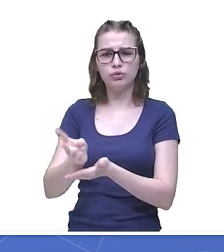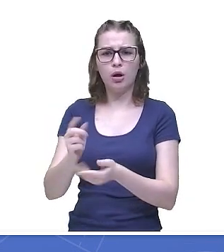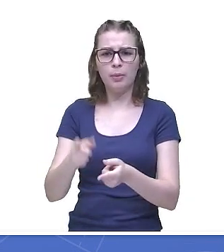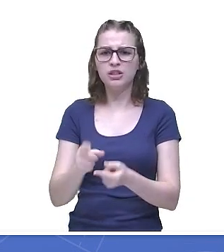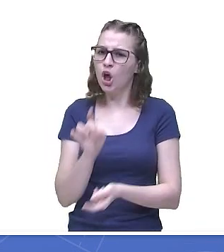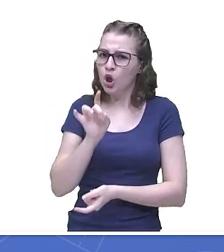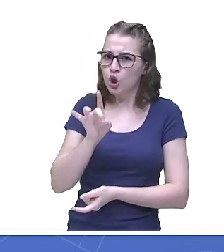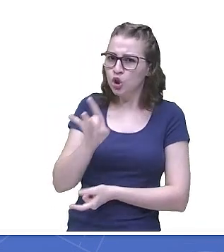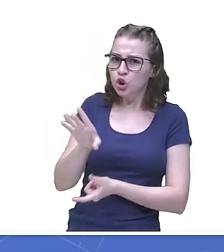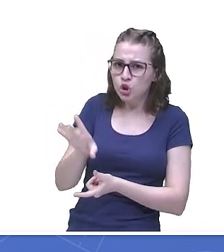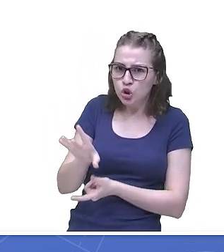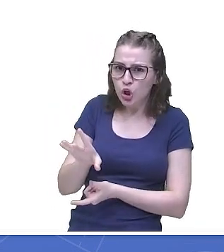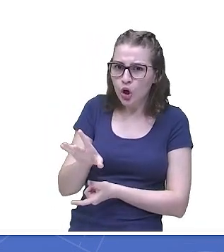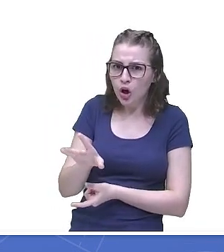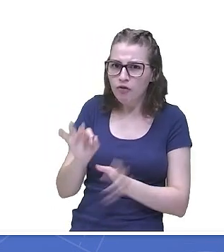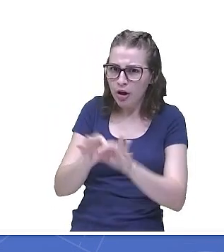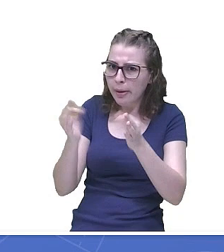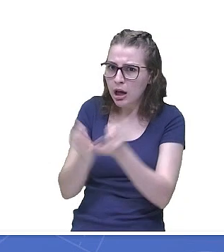você conceber